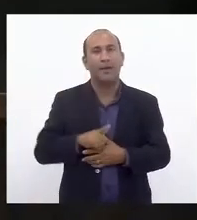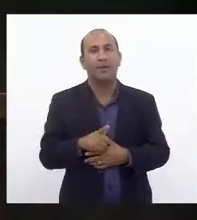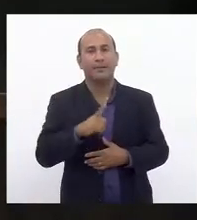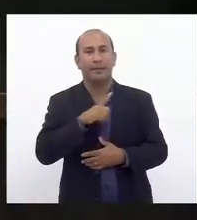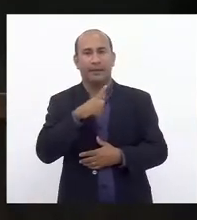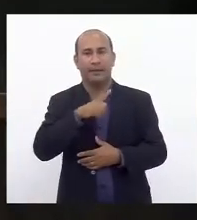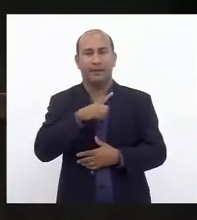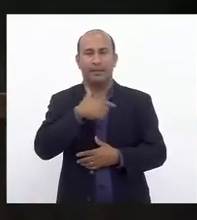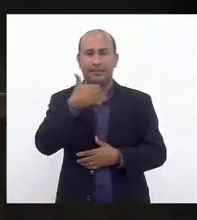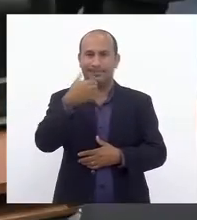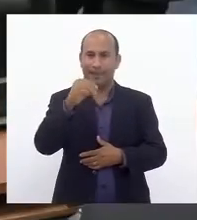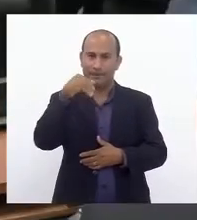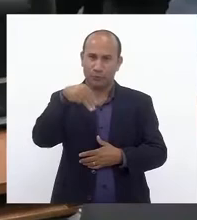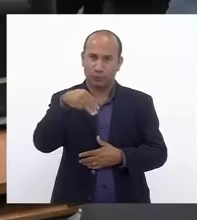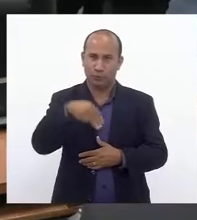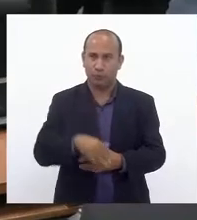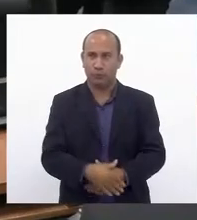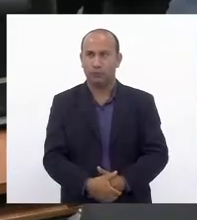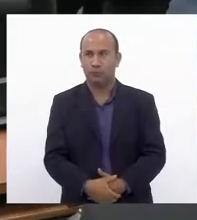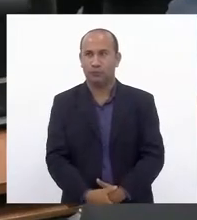de 10 minutos.